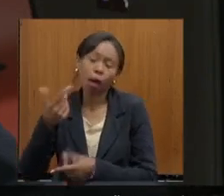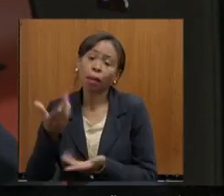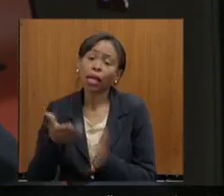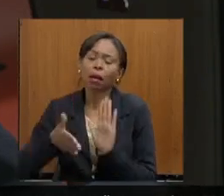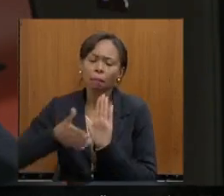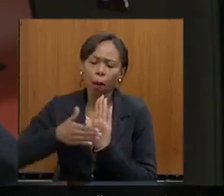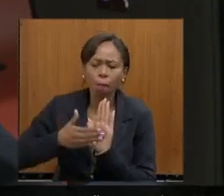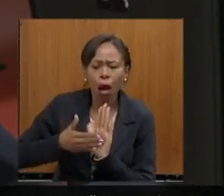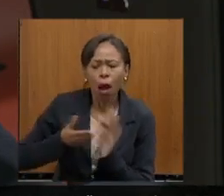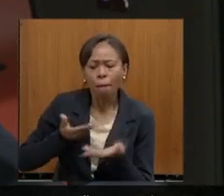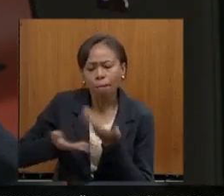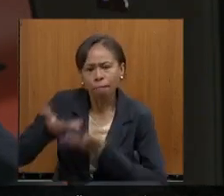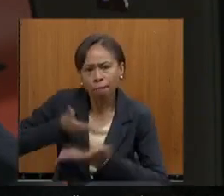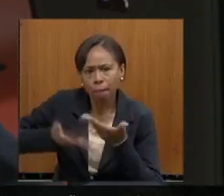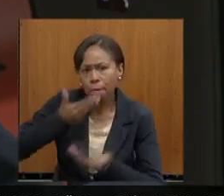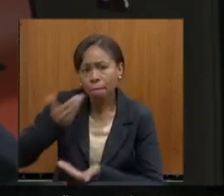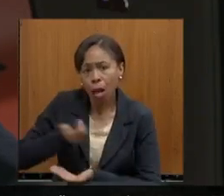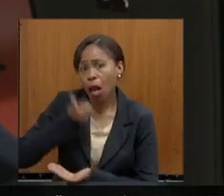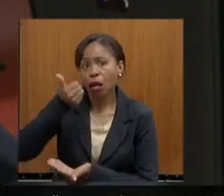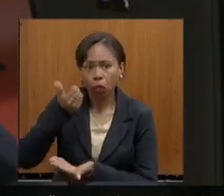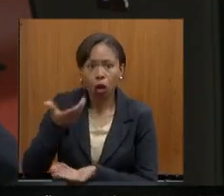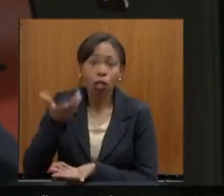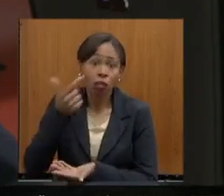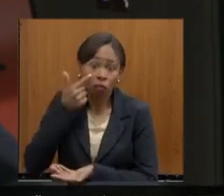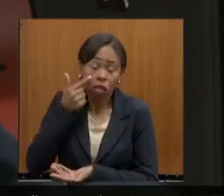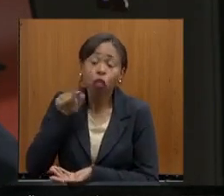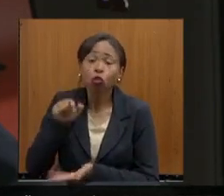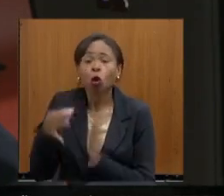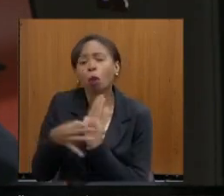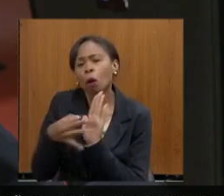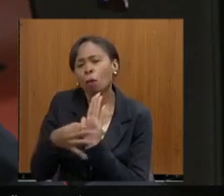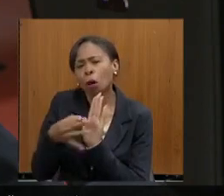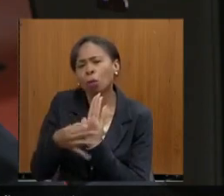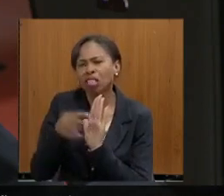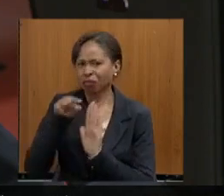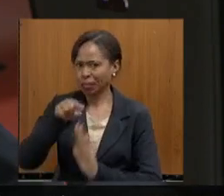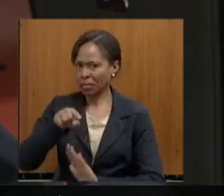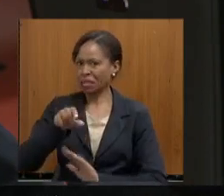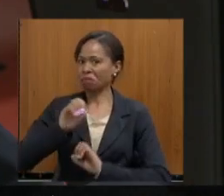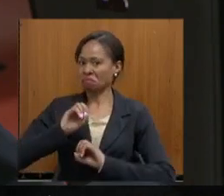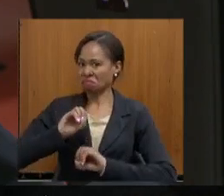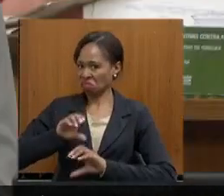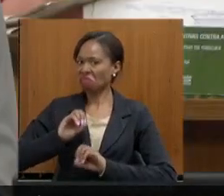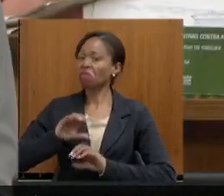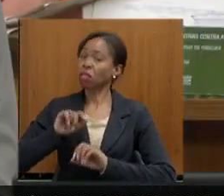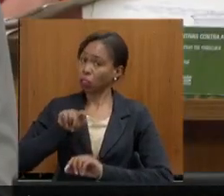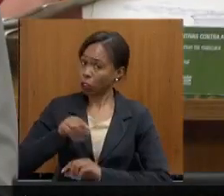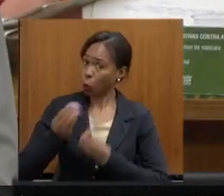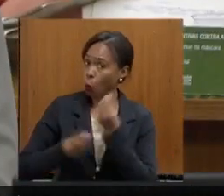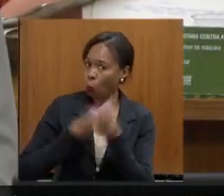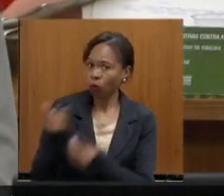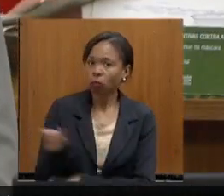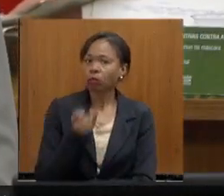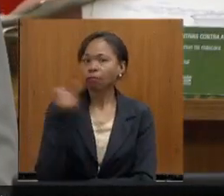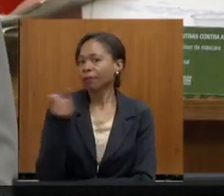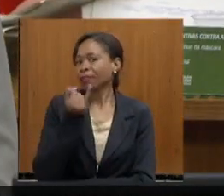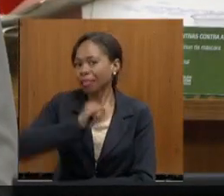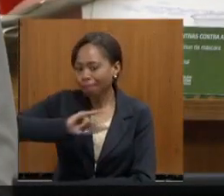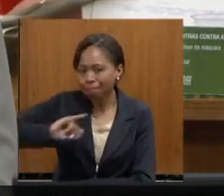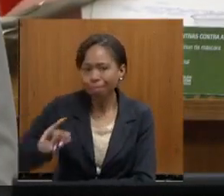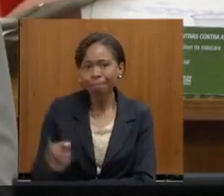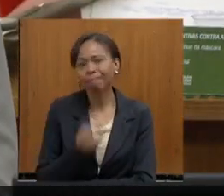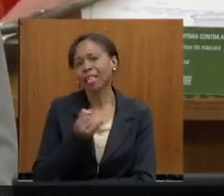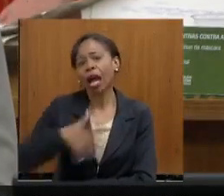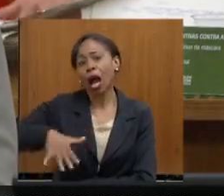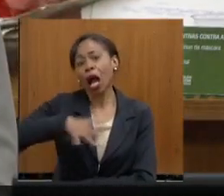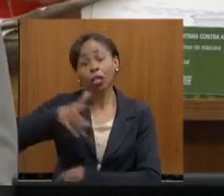propositiva e colher as percepções o senhor que dá aula né da importância e do Sub aproveitamento